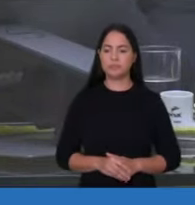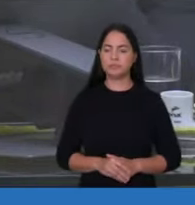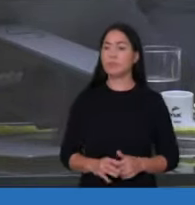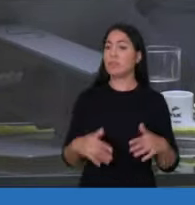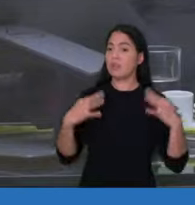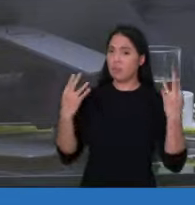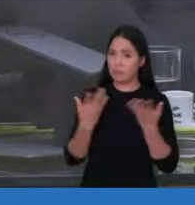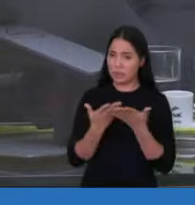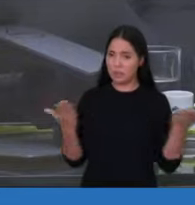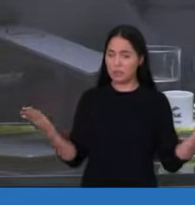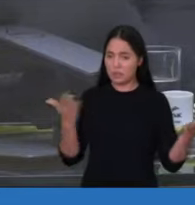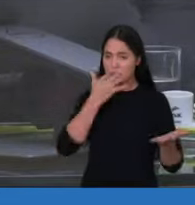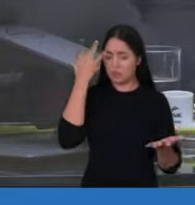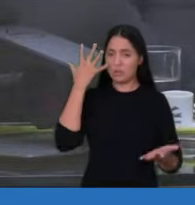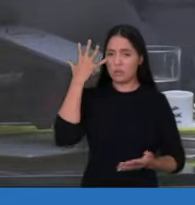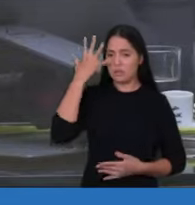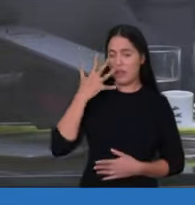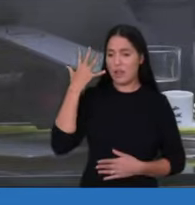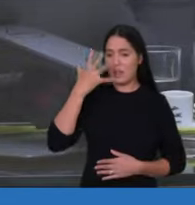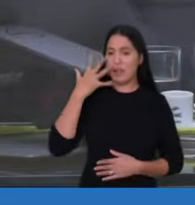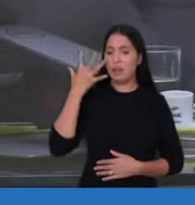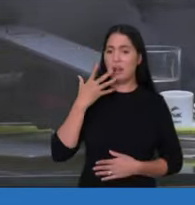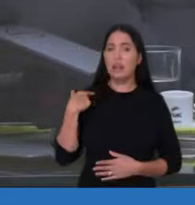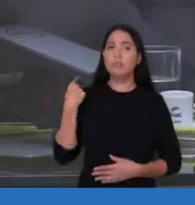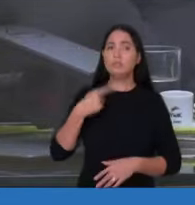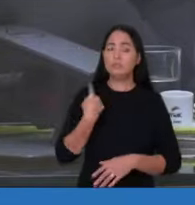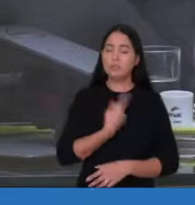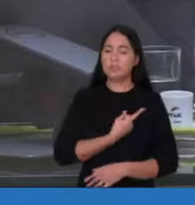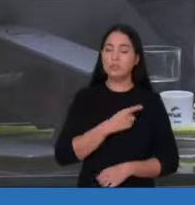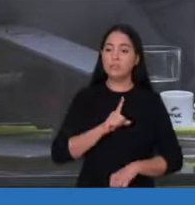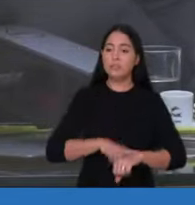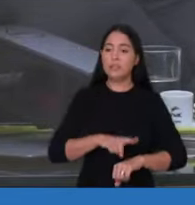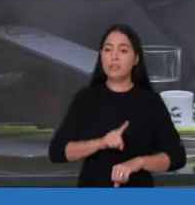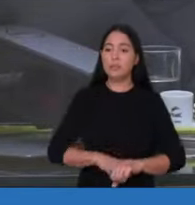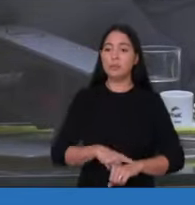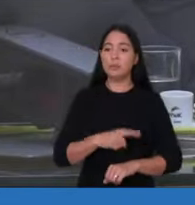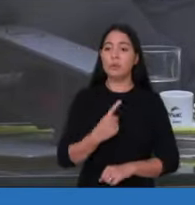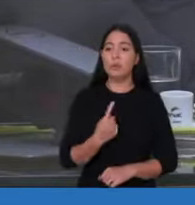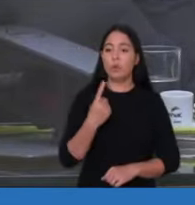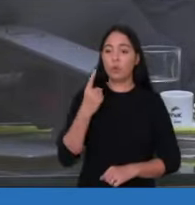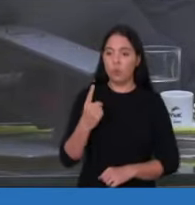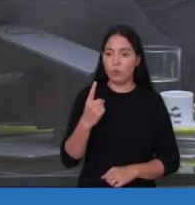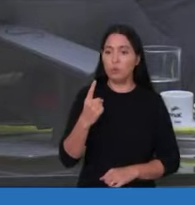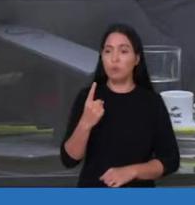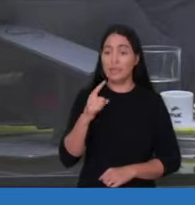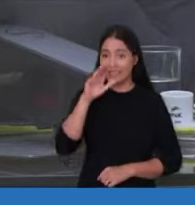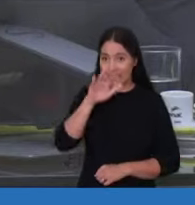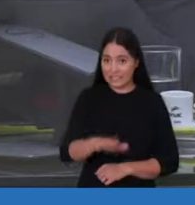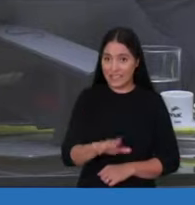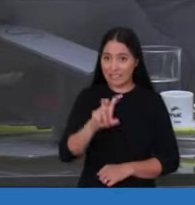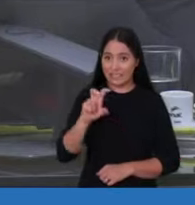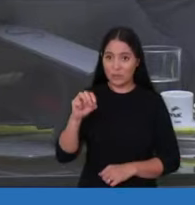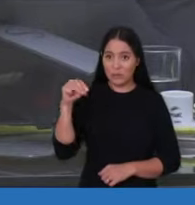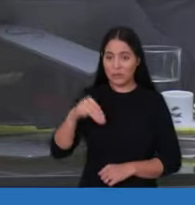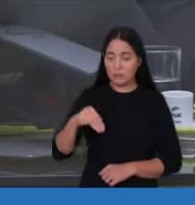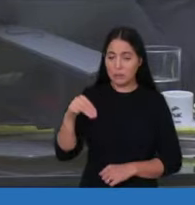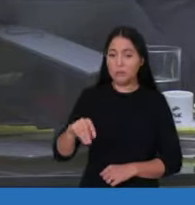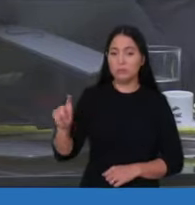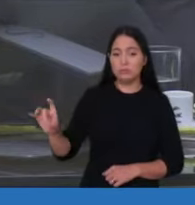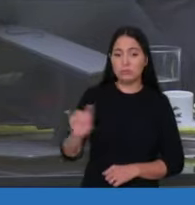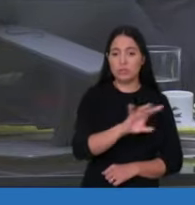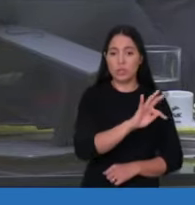até 1h55 para ficar aqui, 1h50. Então, a gente precisa tentar organizar aqui de um jeito que todo mundo possa expressar sua